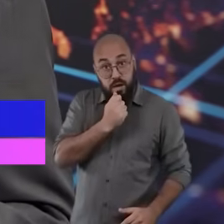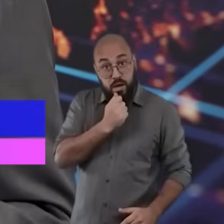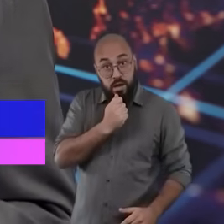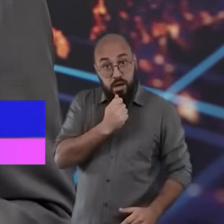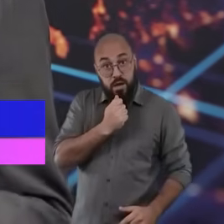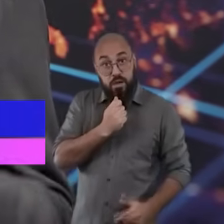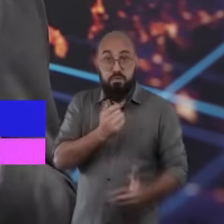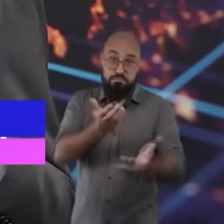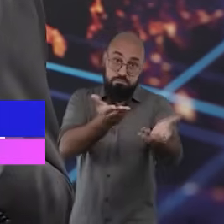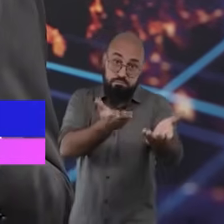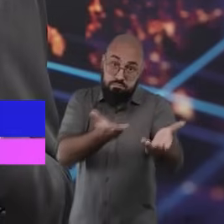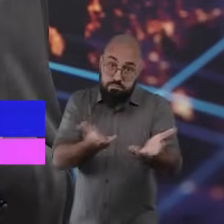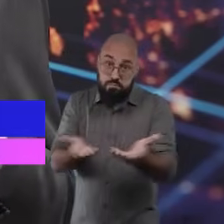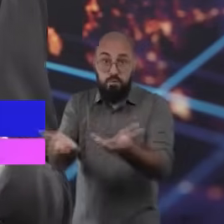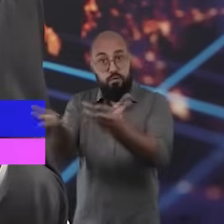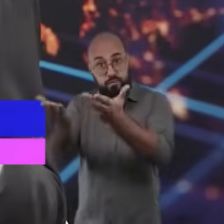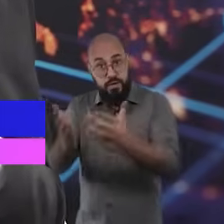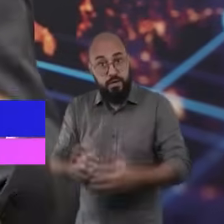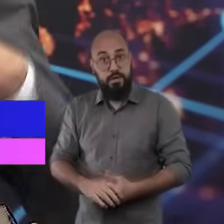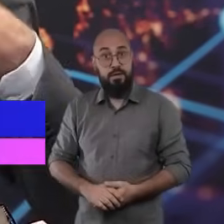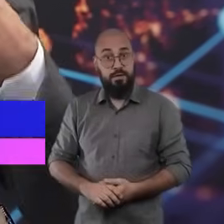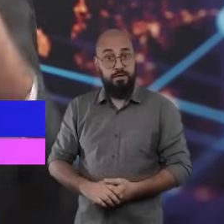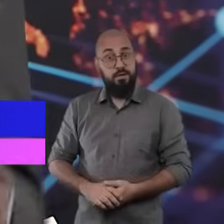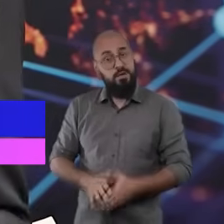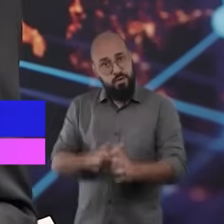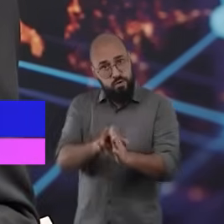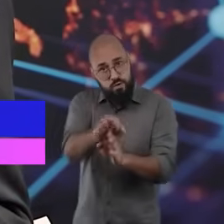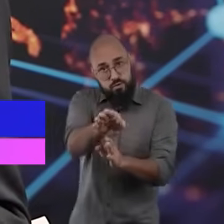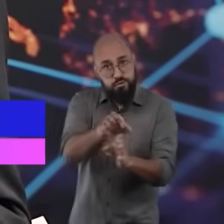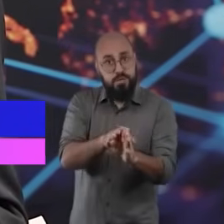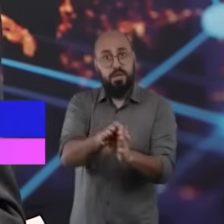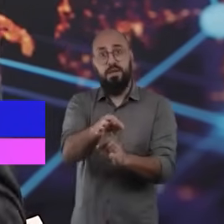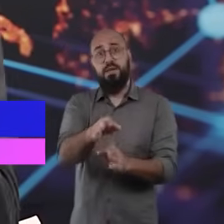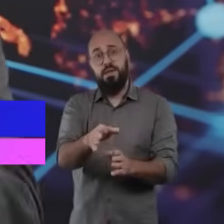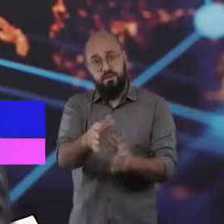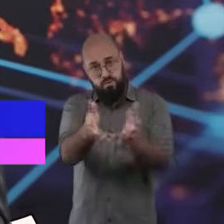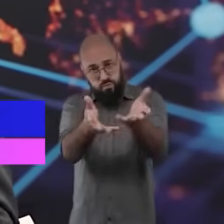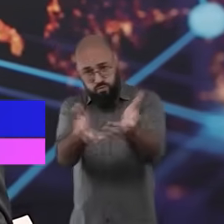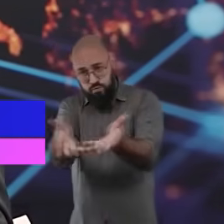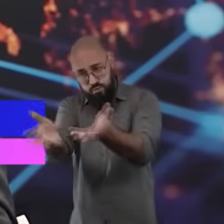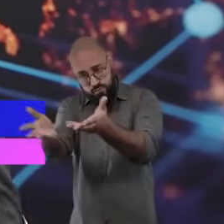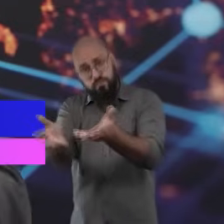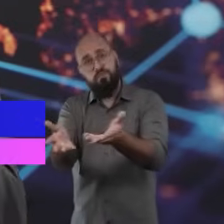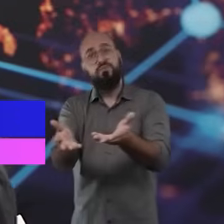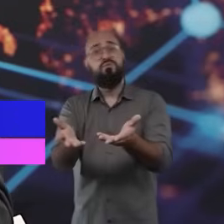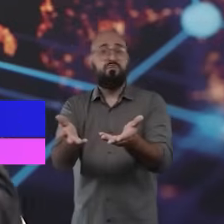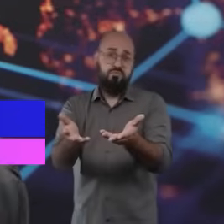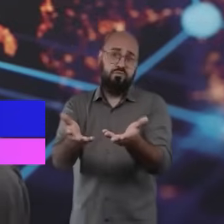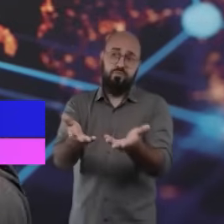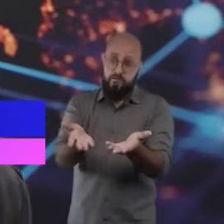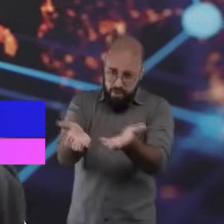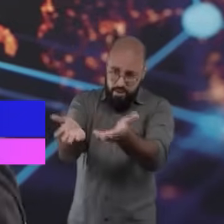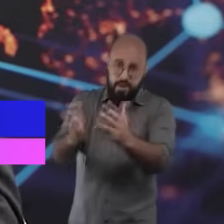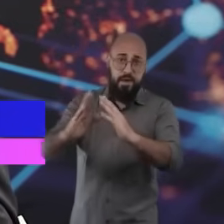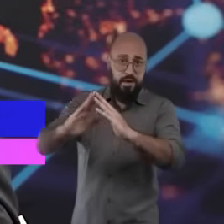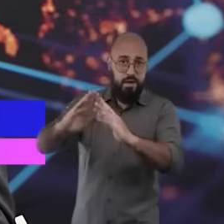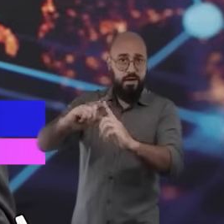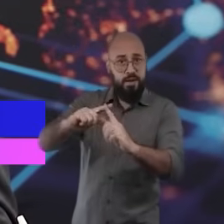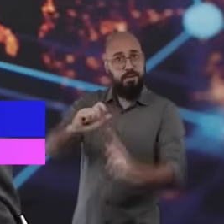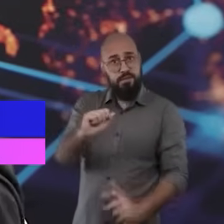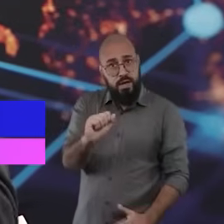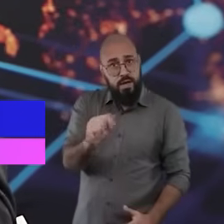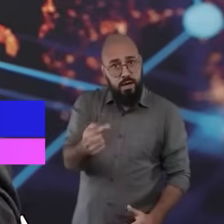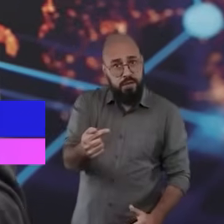casa, eu estou te recomendando, te aconselhando e te convidando para ir até uma